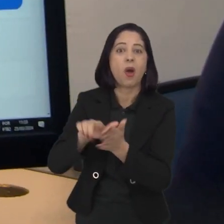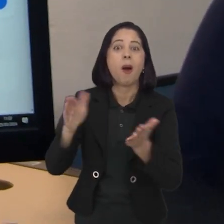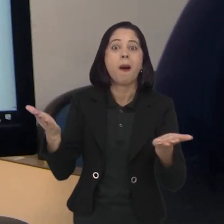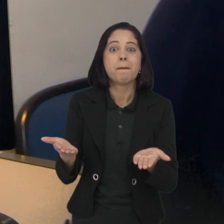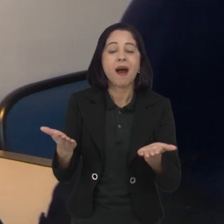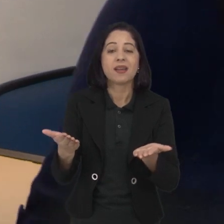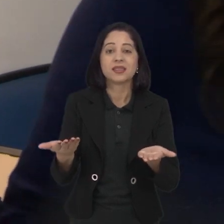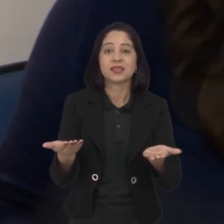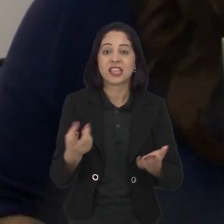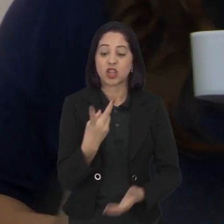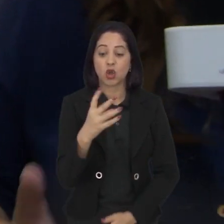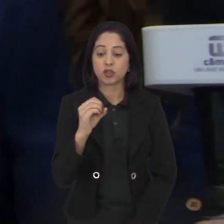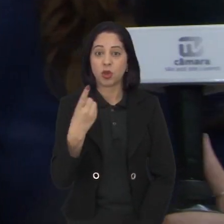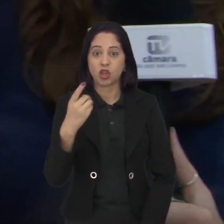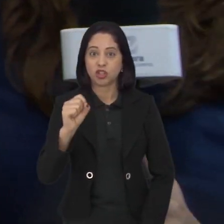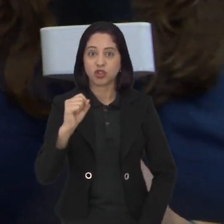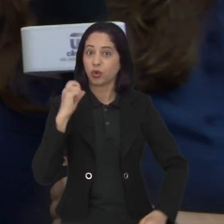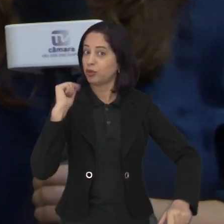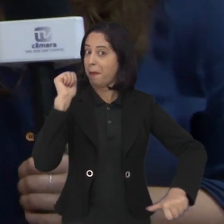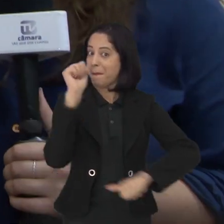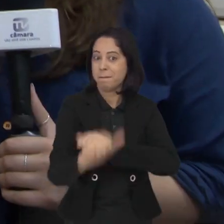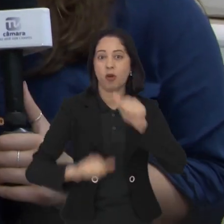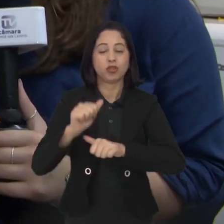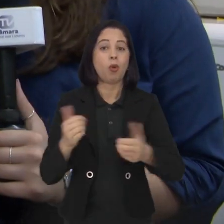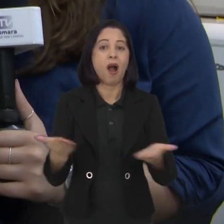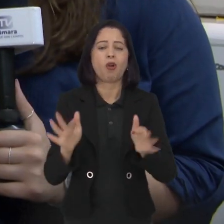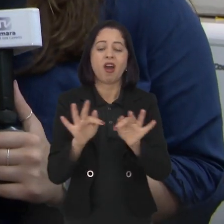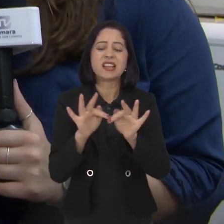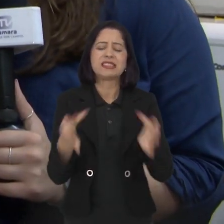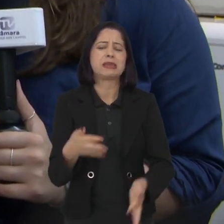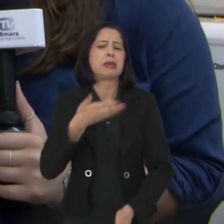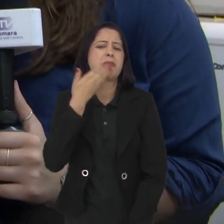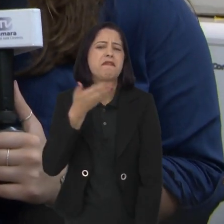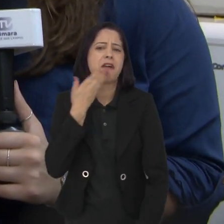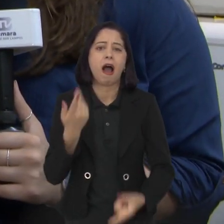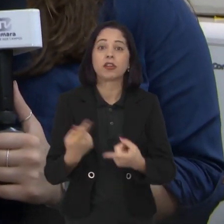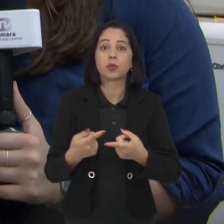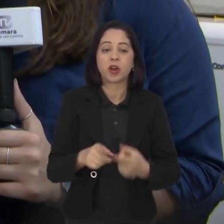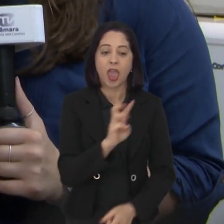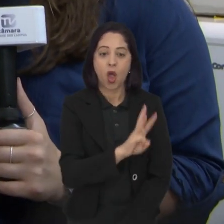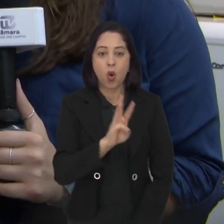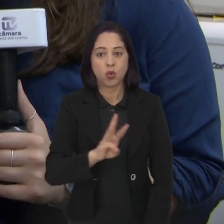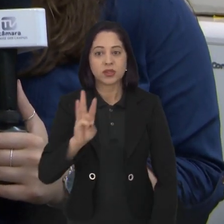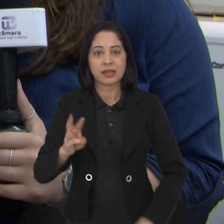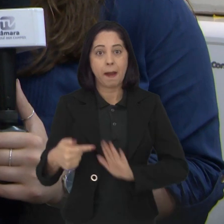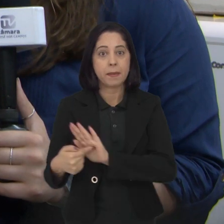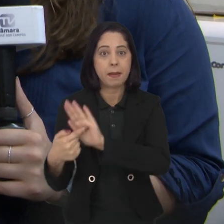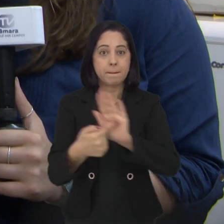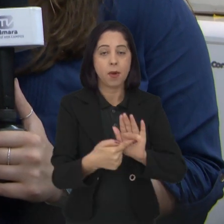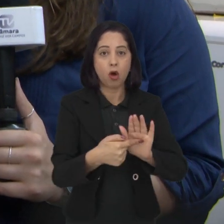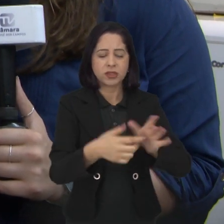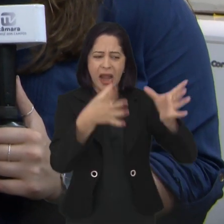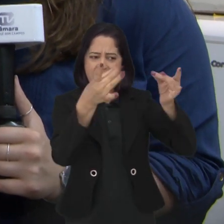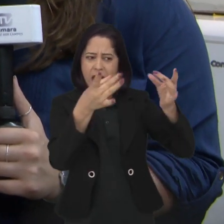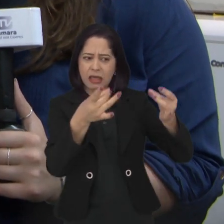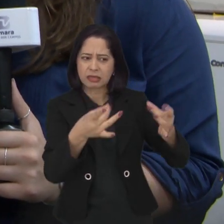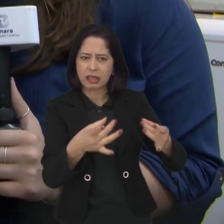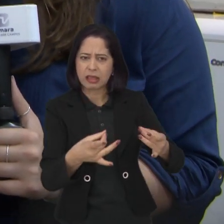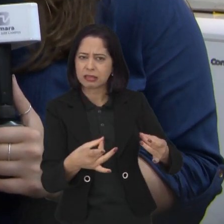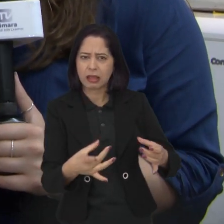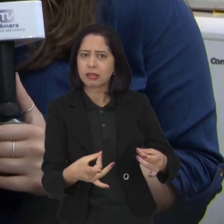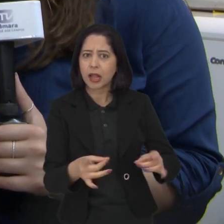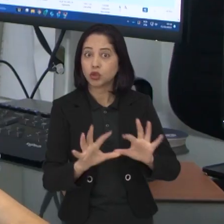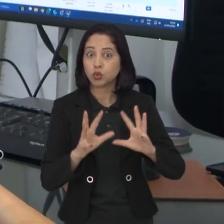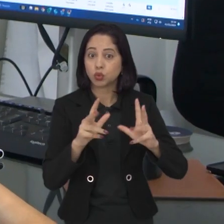desde 2018 esse processo é bem mais simples. Isso porque o site Câmara Sem Papel mostra todas as atualizações das tramitações